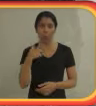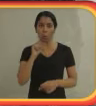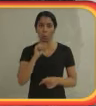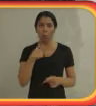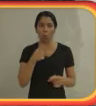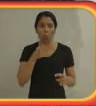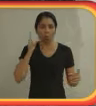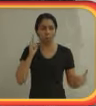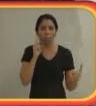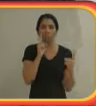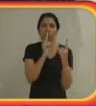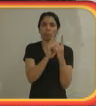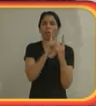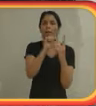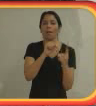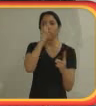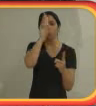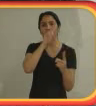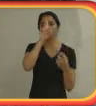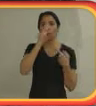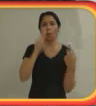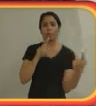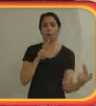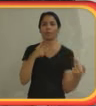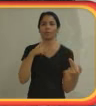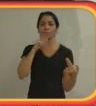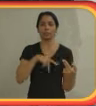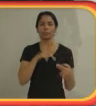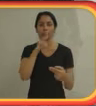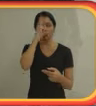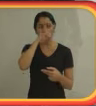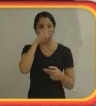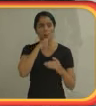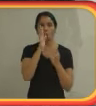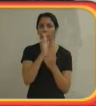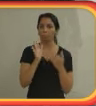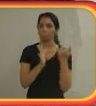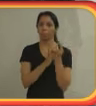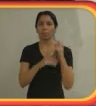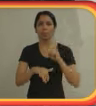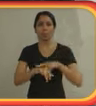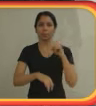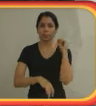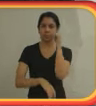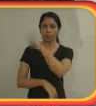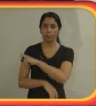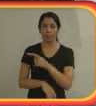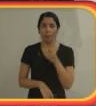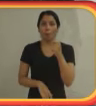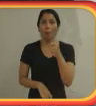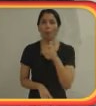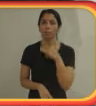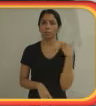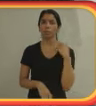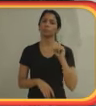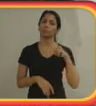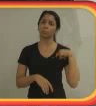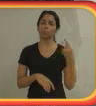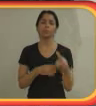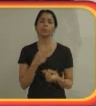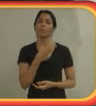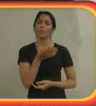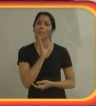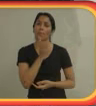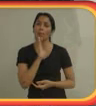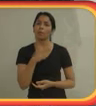momento que aproximou a gente foram nossas histórias, né? Essas histórias de superação, momento difícil, chegar perto da morte. Depois a